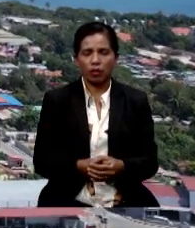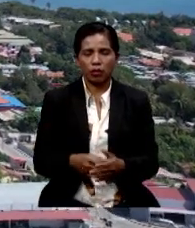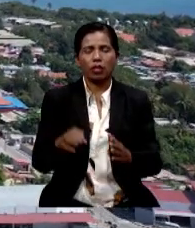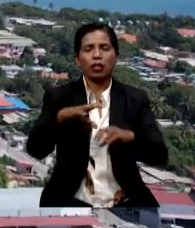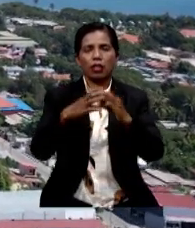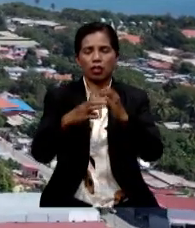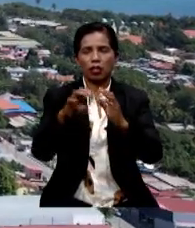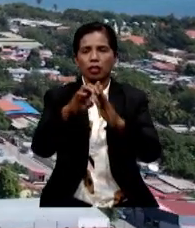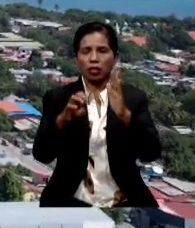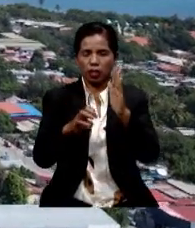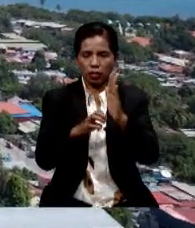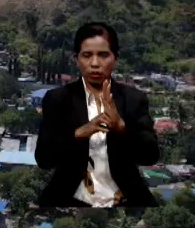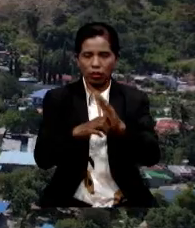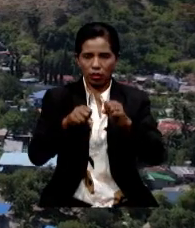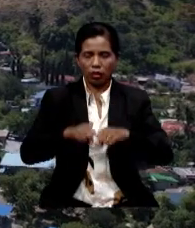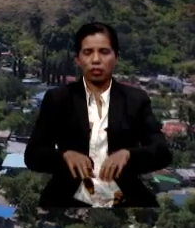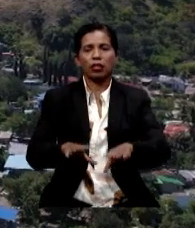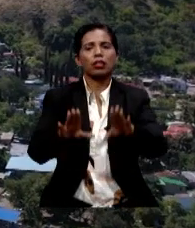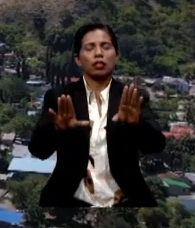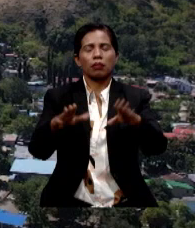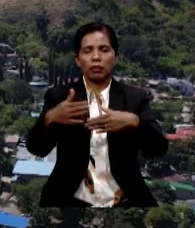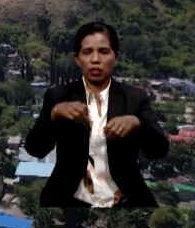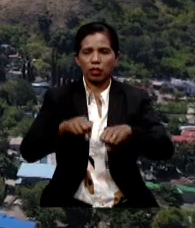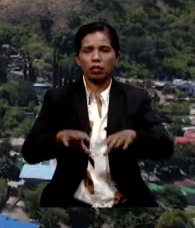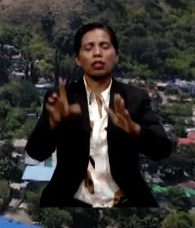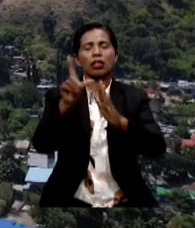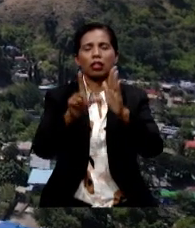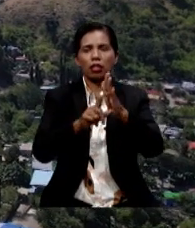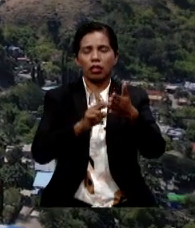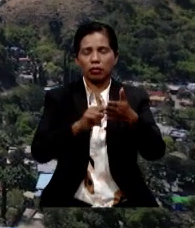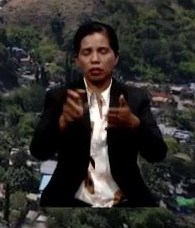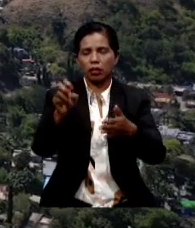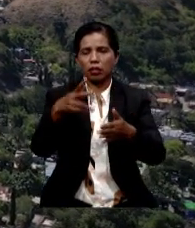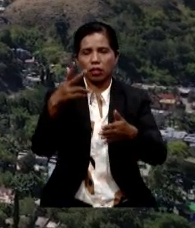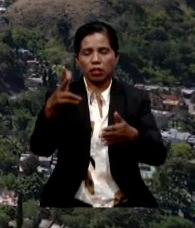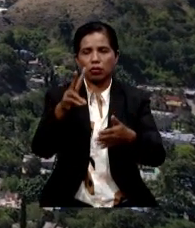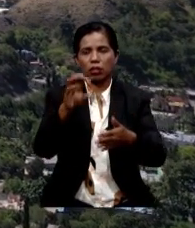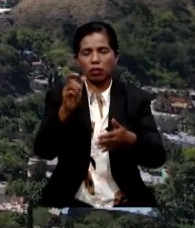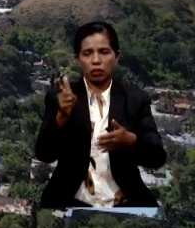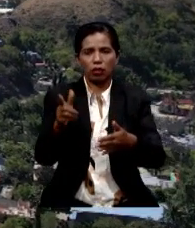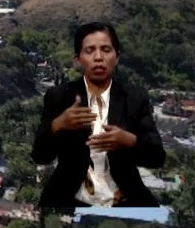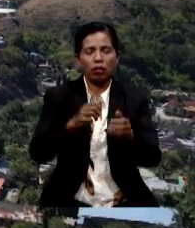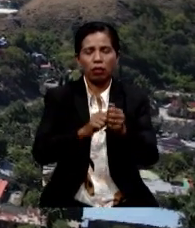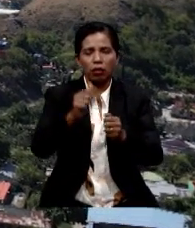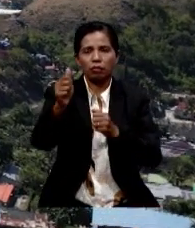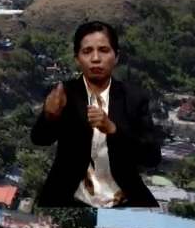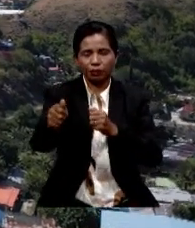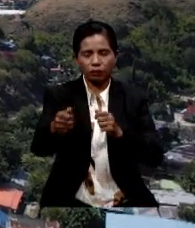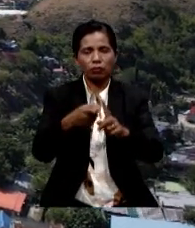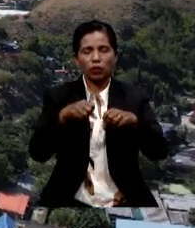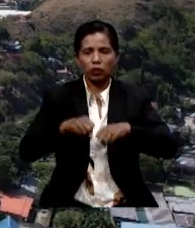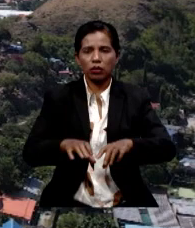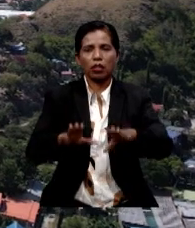hanesa me stasibu stasibu ne tui regras lei numero 3 de 2017 ne de en kata distansi 50 metros su se tasi ibu